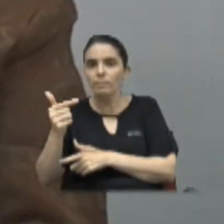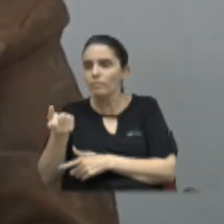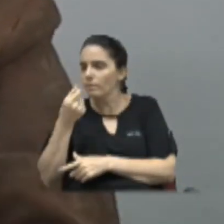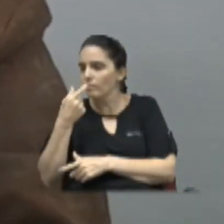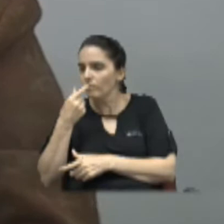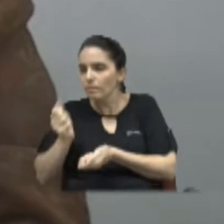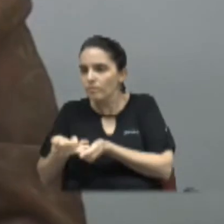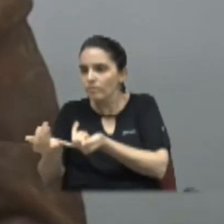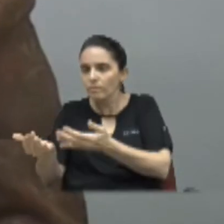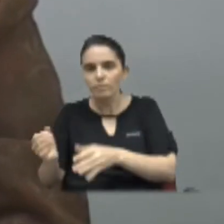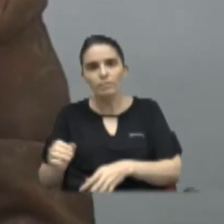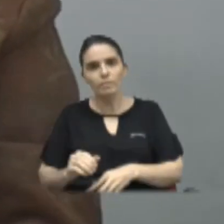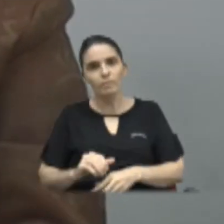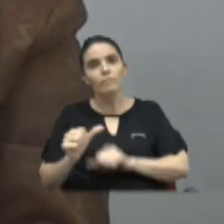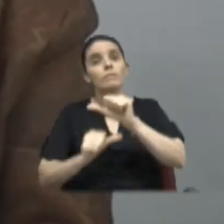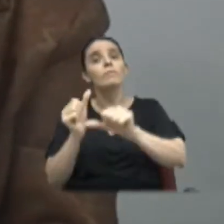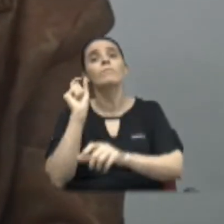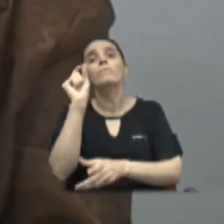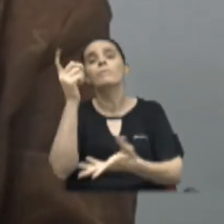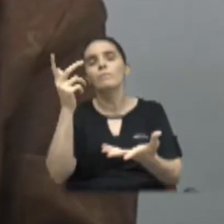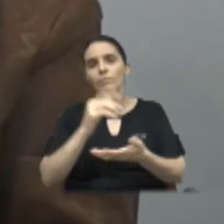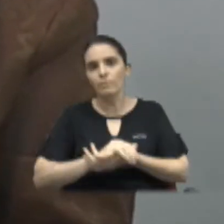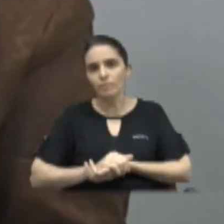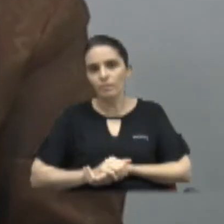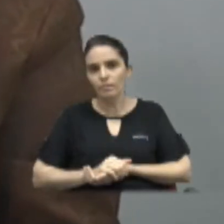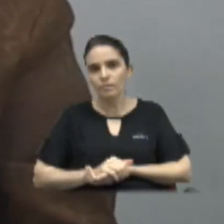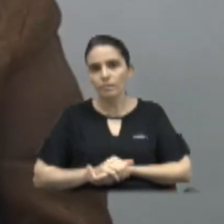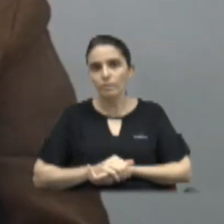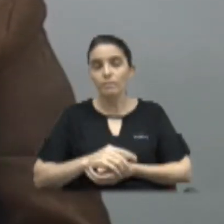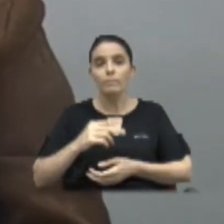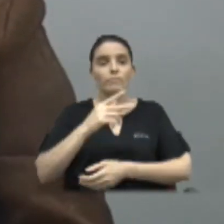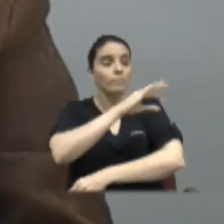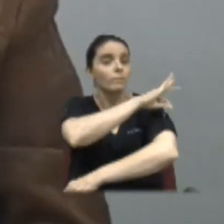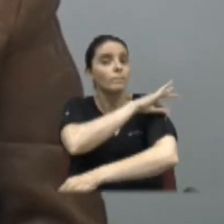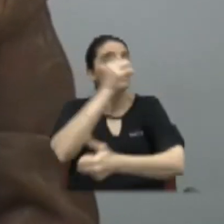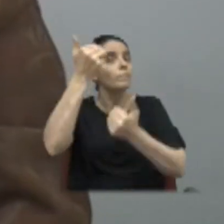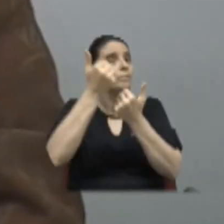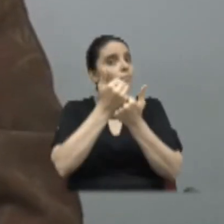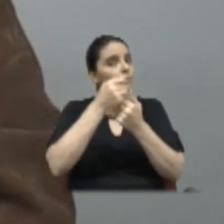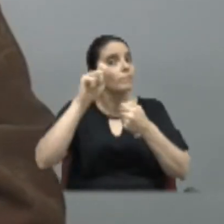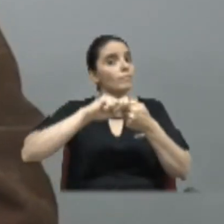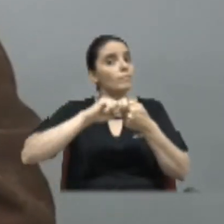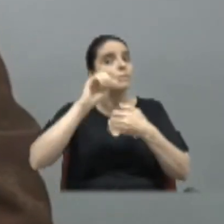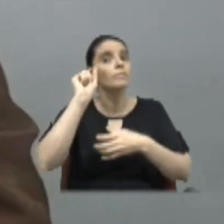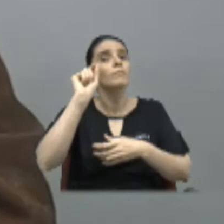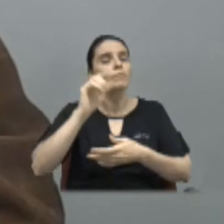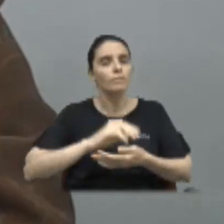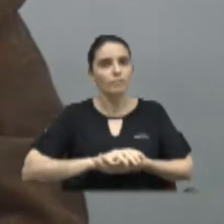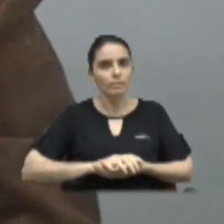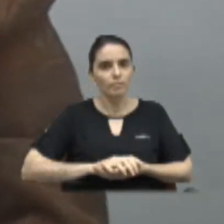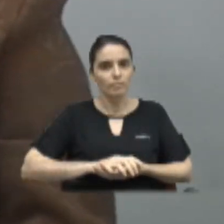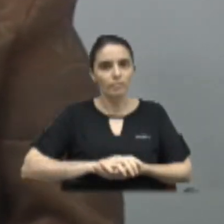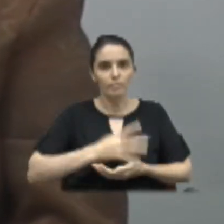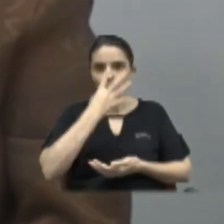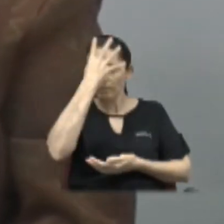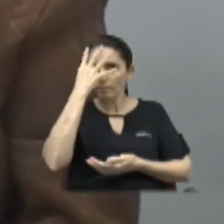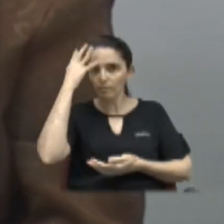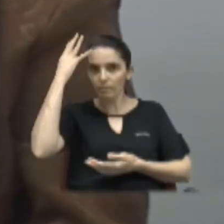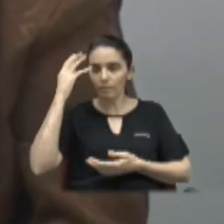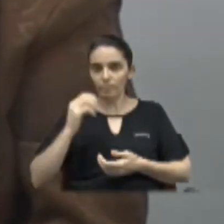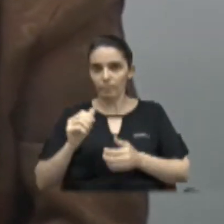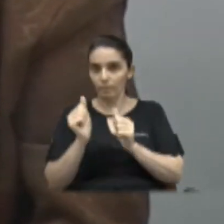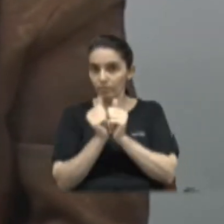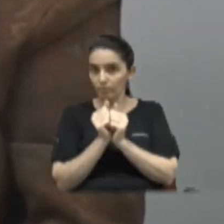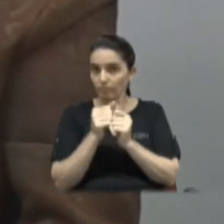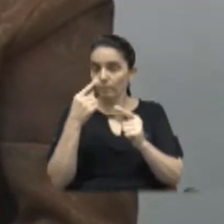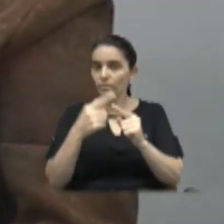mudou? E o que, que o vice-prefeito está fazendo? O Mário ganhou a eleição porque estava com um